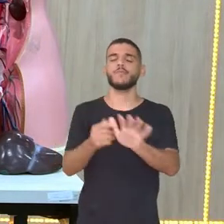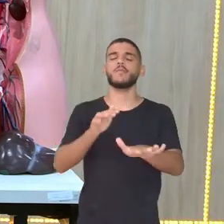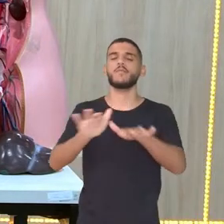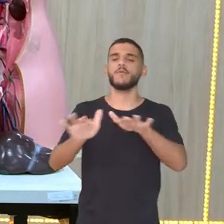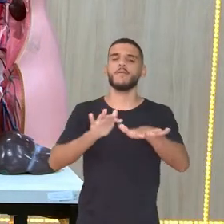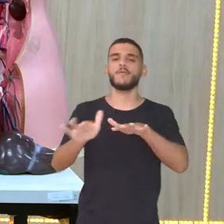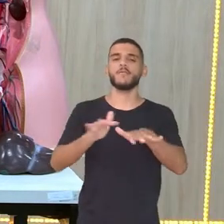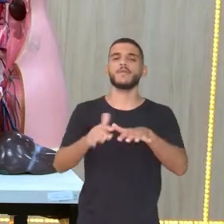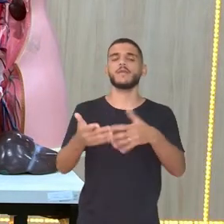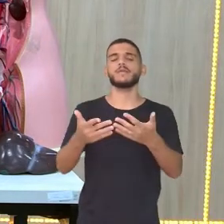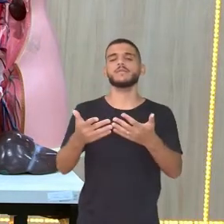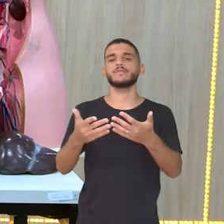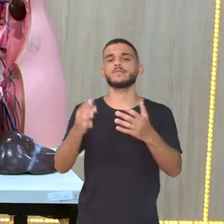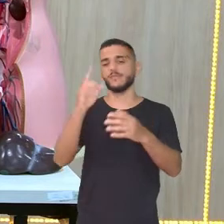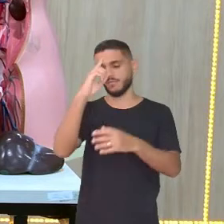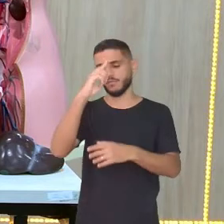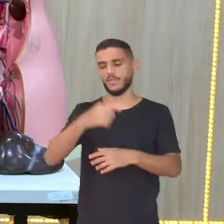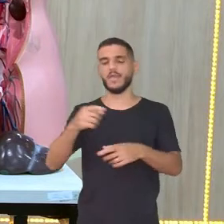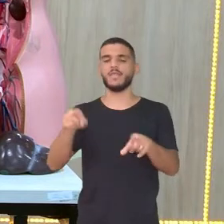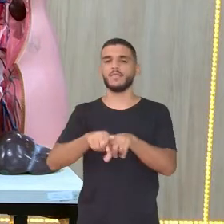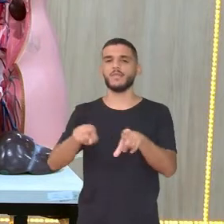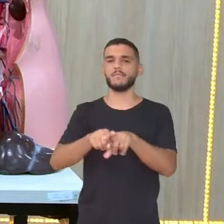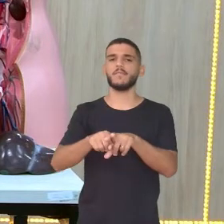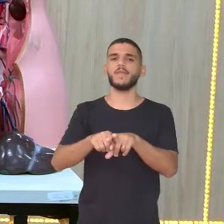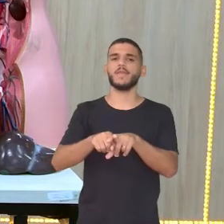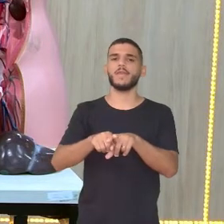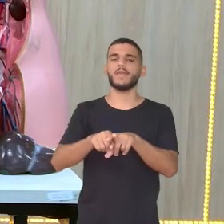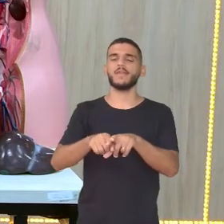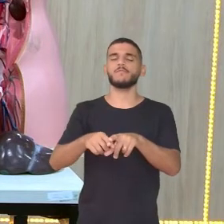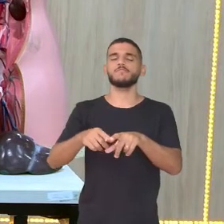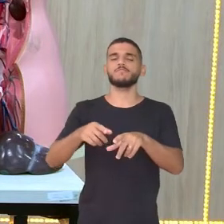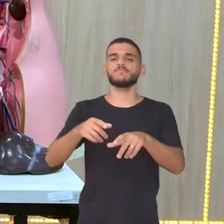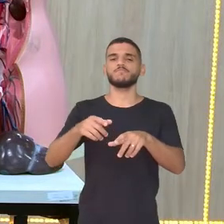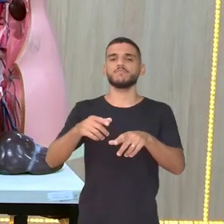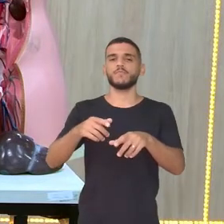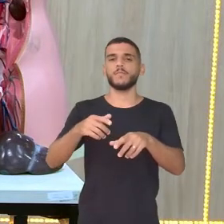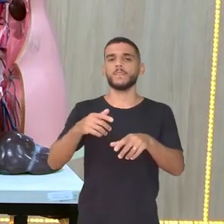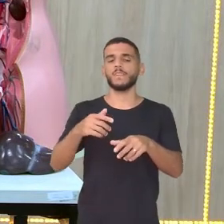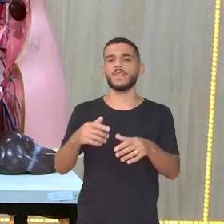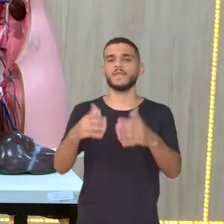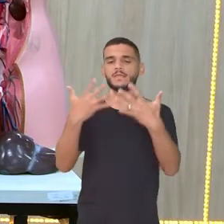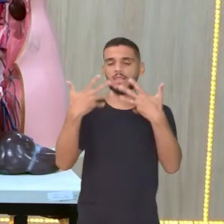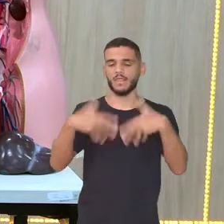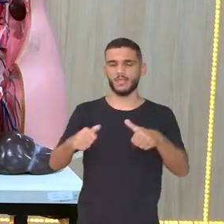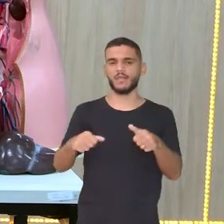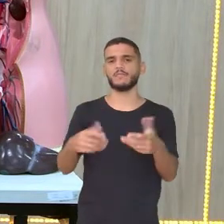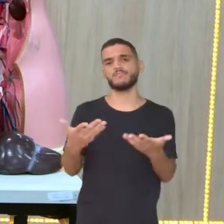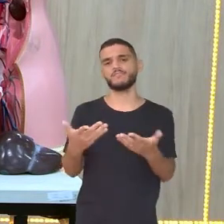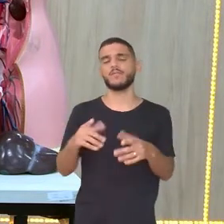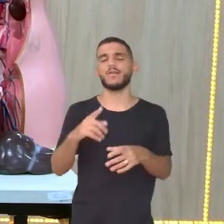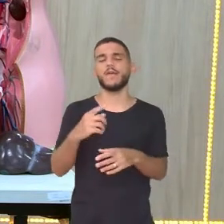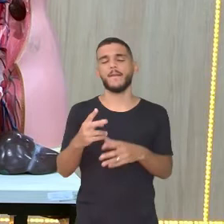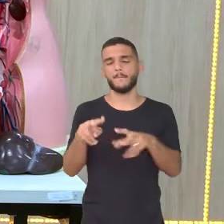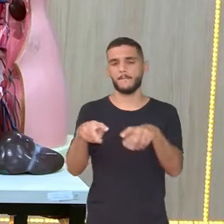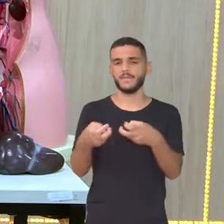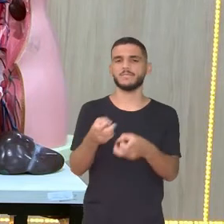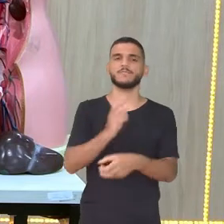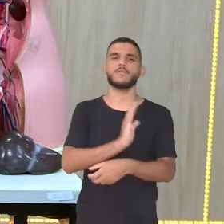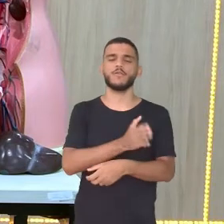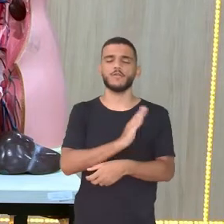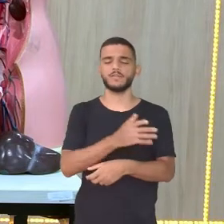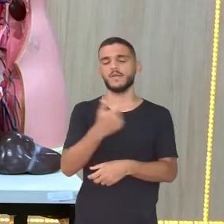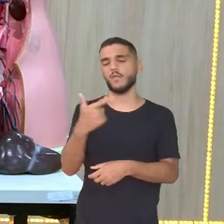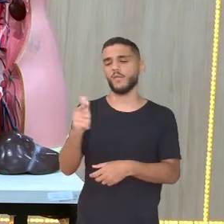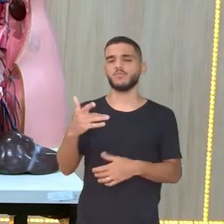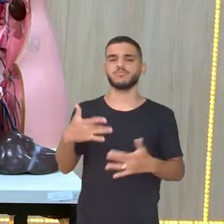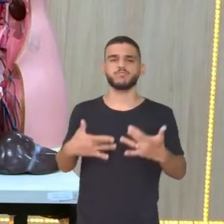né? Voluntário e involuntário. Involuntário, a gente viu só a questão aí do coração e de alguns órgãos